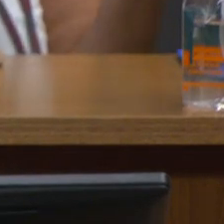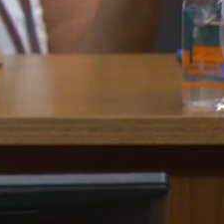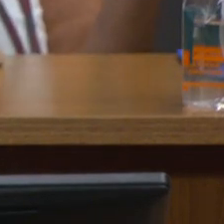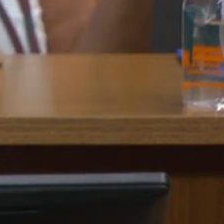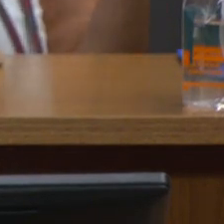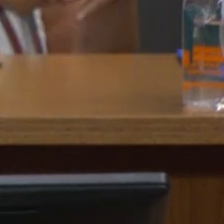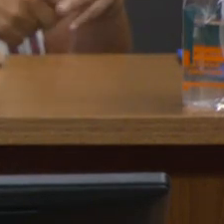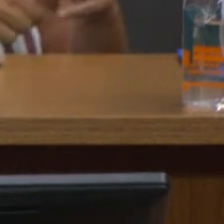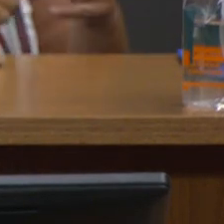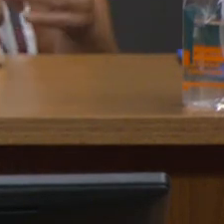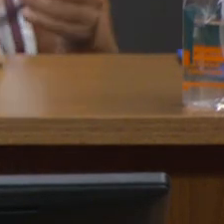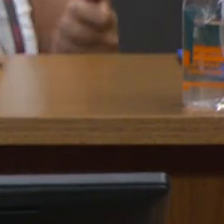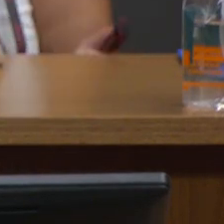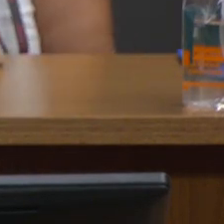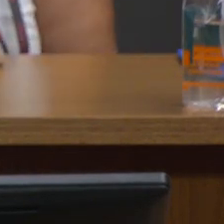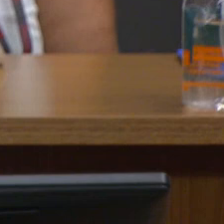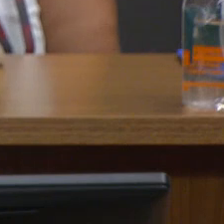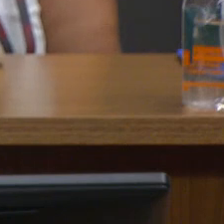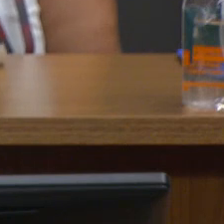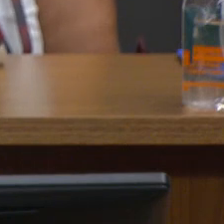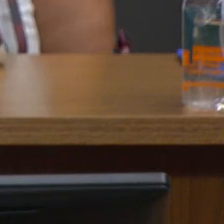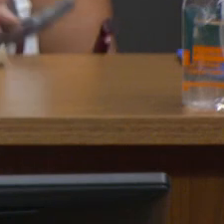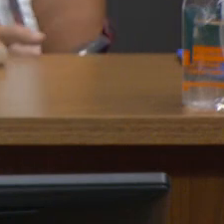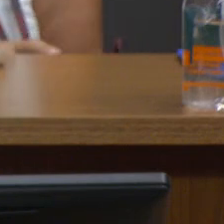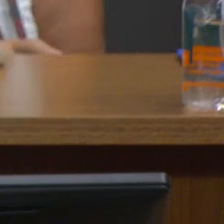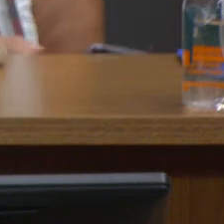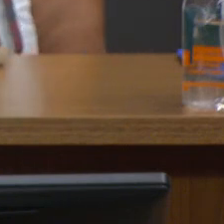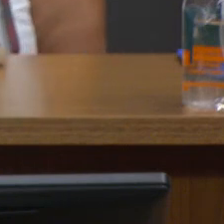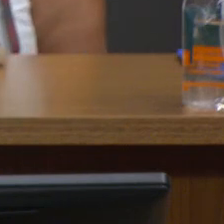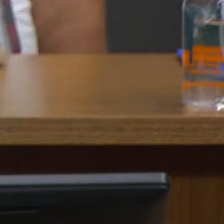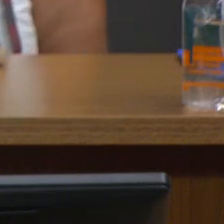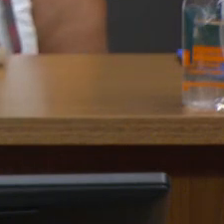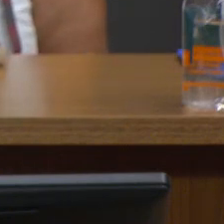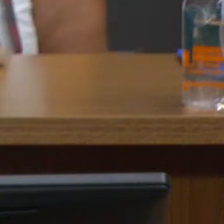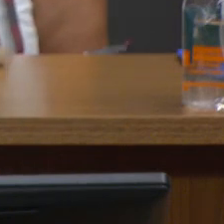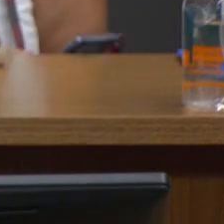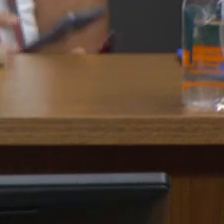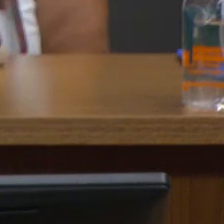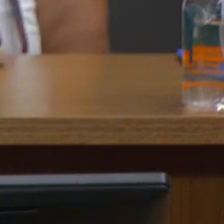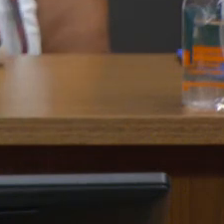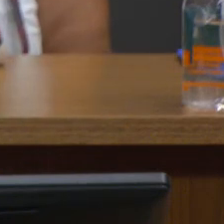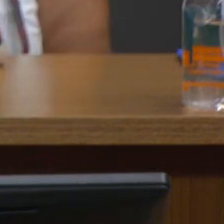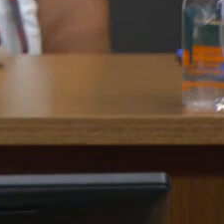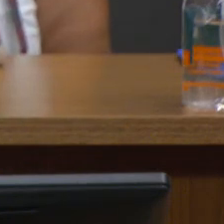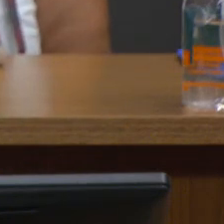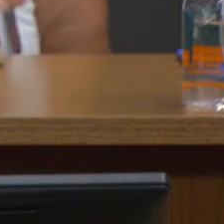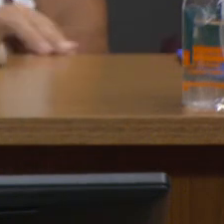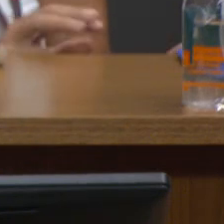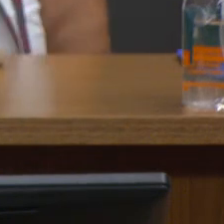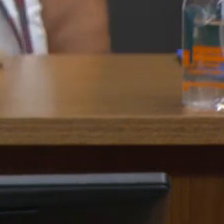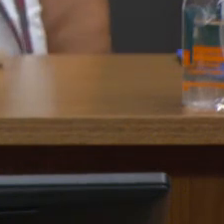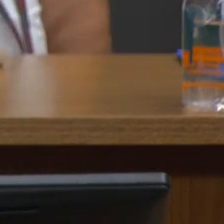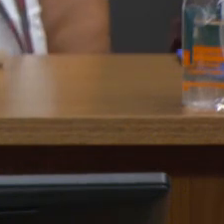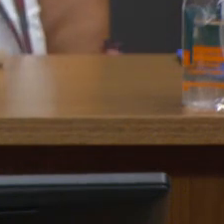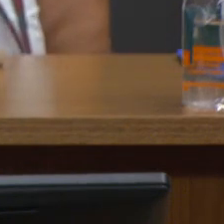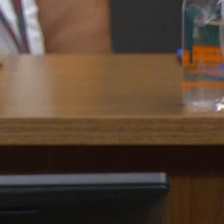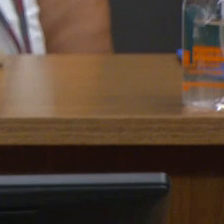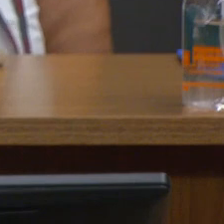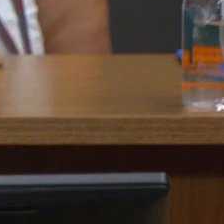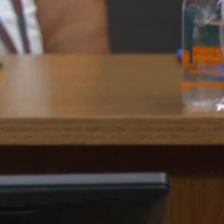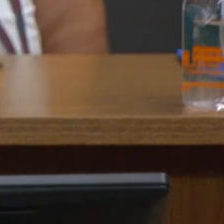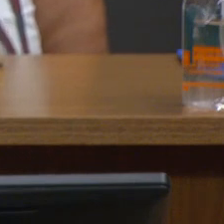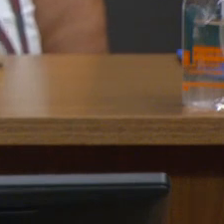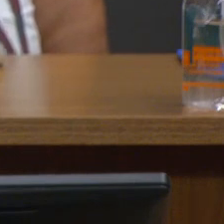TR vem agora a proposição a esta comissão para receber parecer para o segundo turno nos termos do artigo